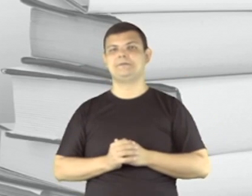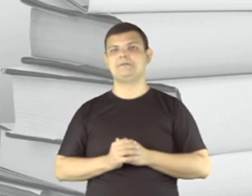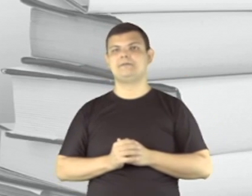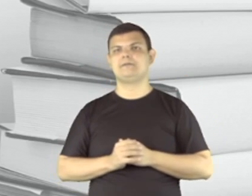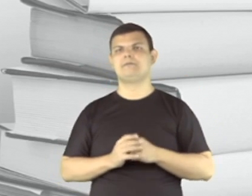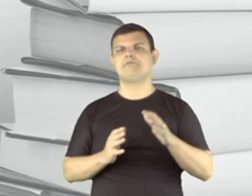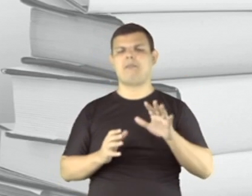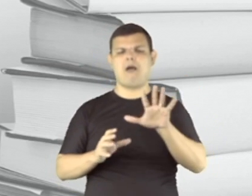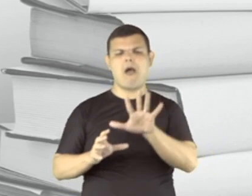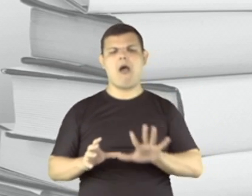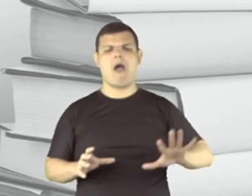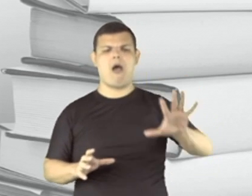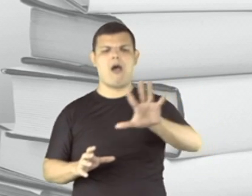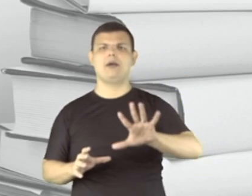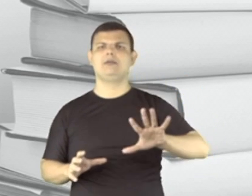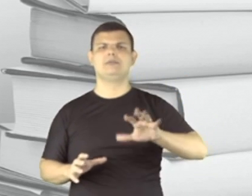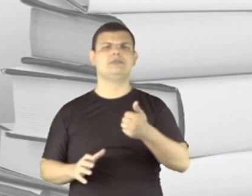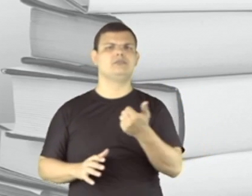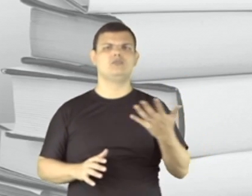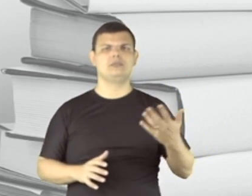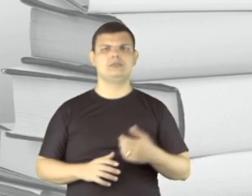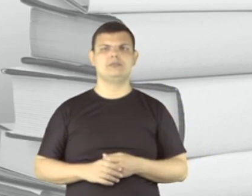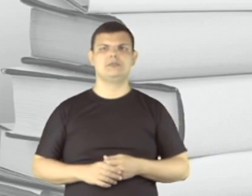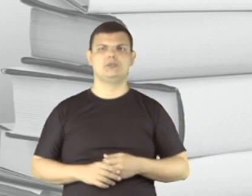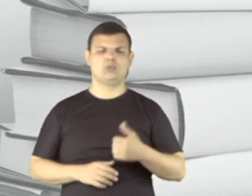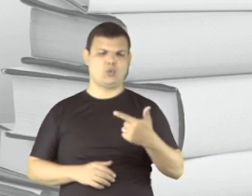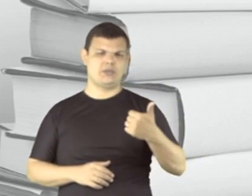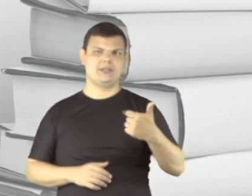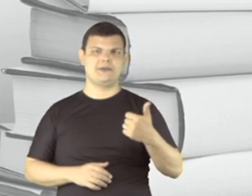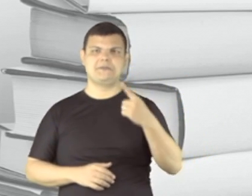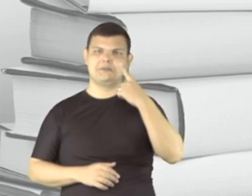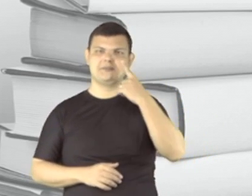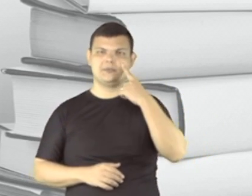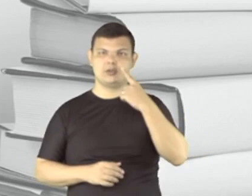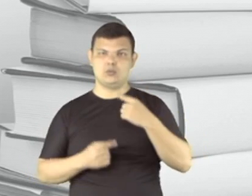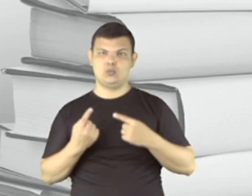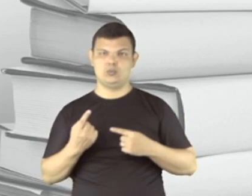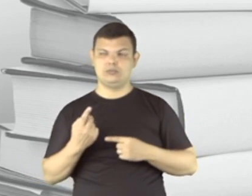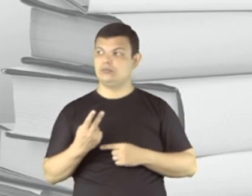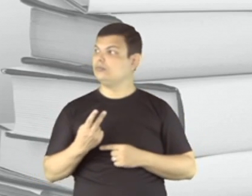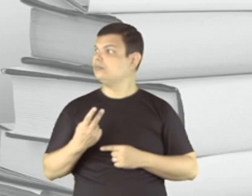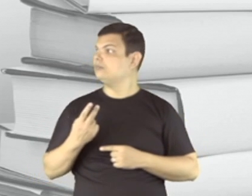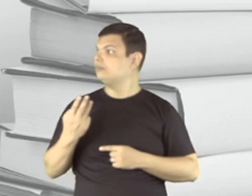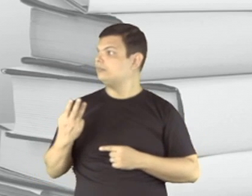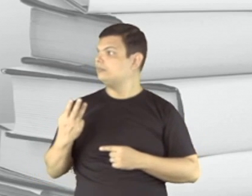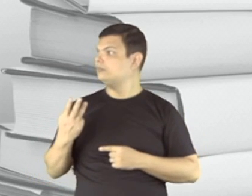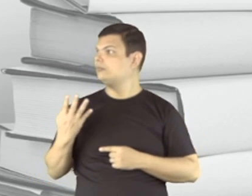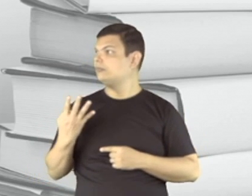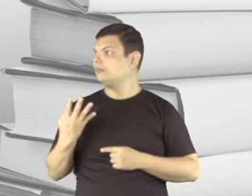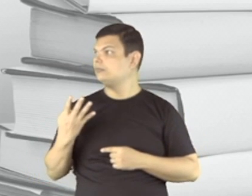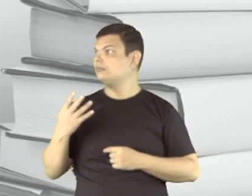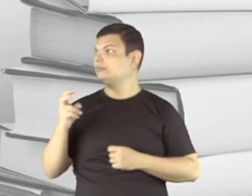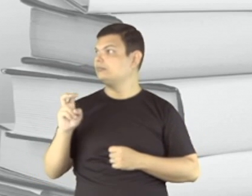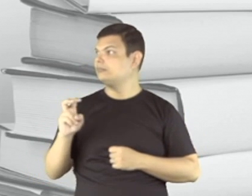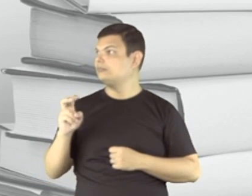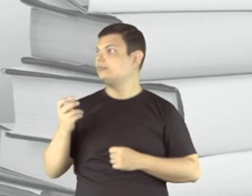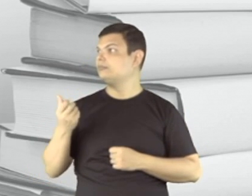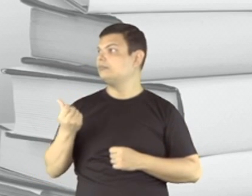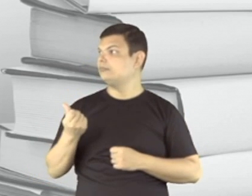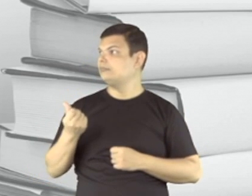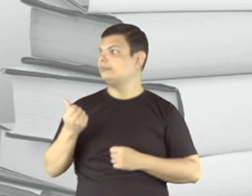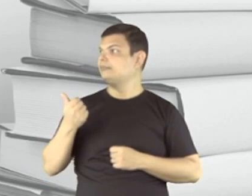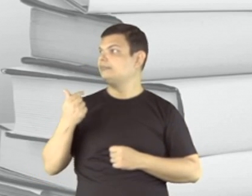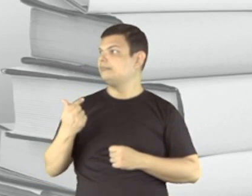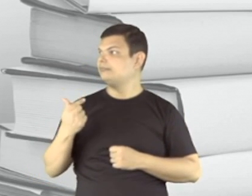E a área? A área dela é 12 centímetros. Vamos ver se dá 12 mesmo. 1, 2, 3, 4,